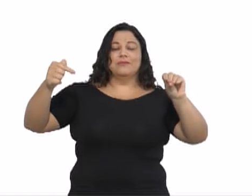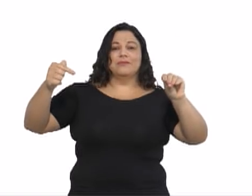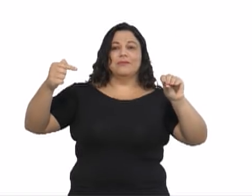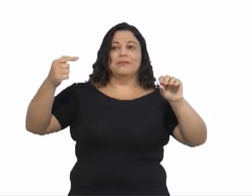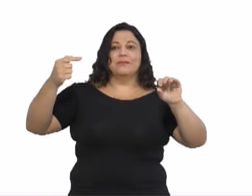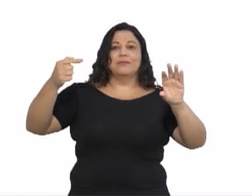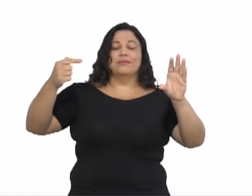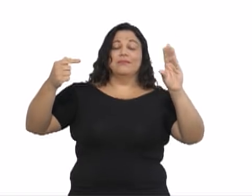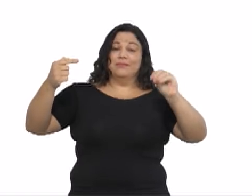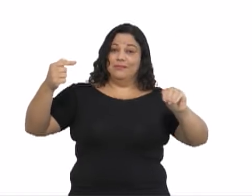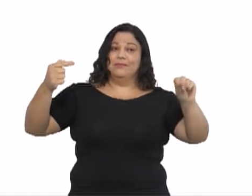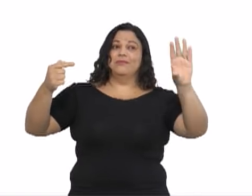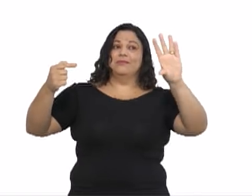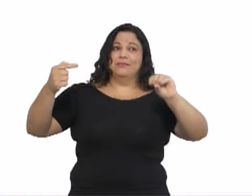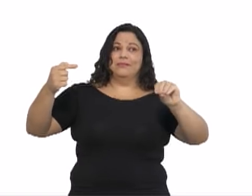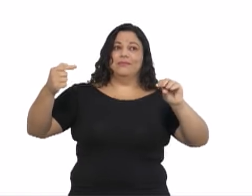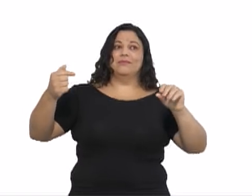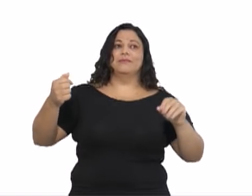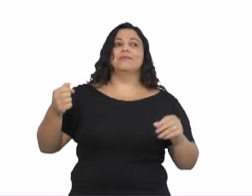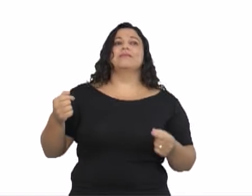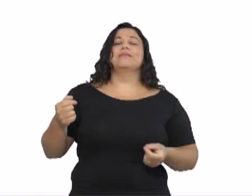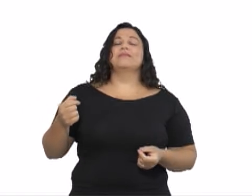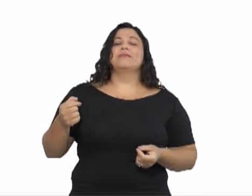17. 17.